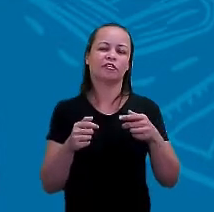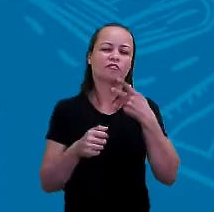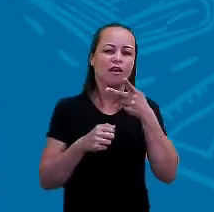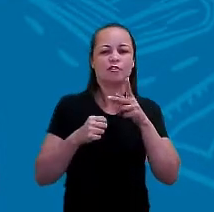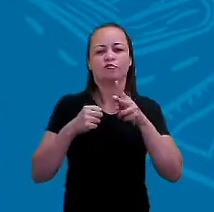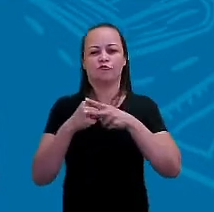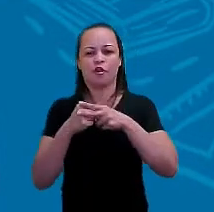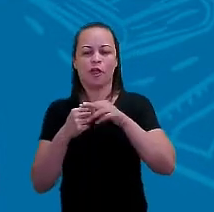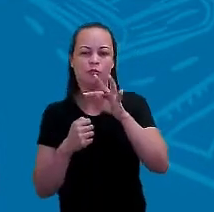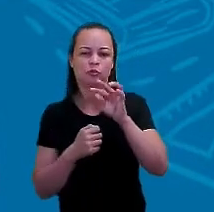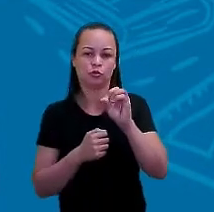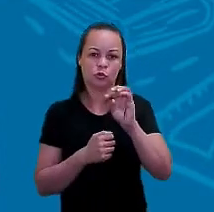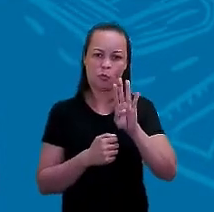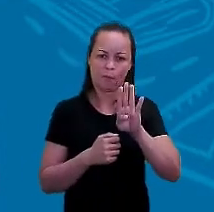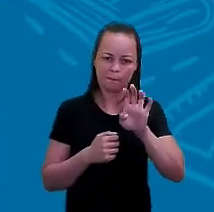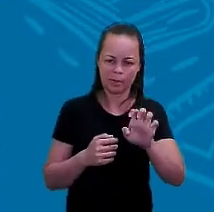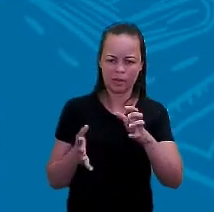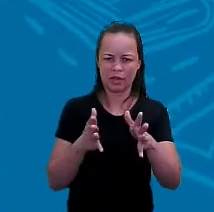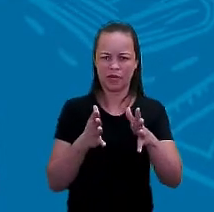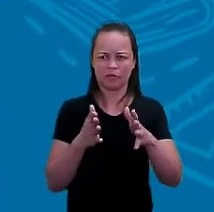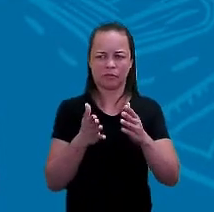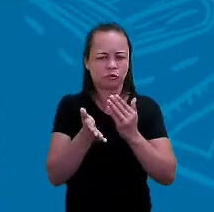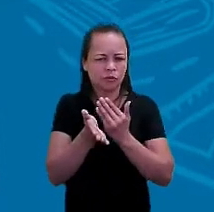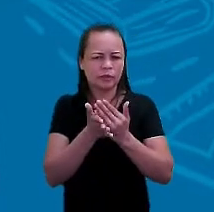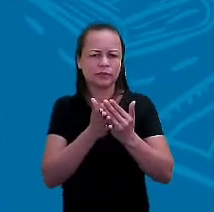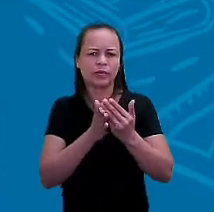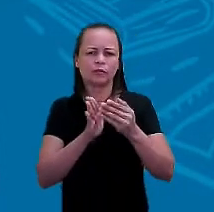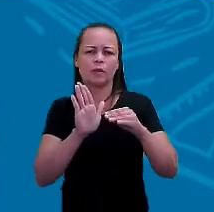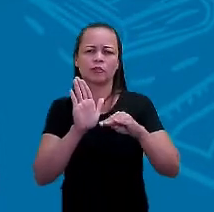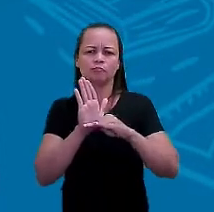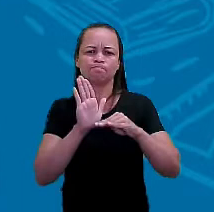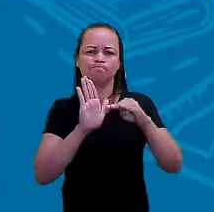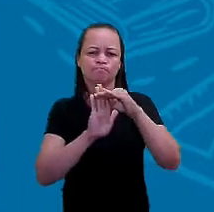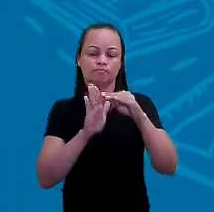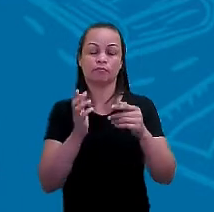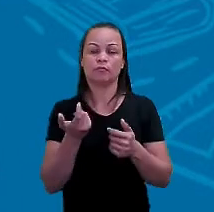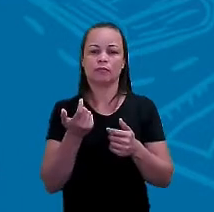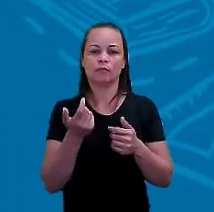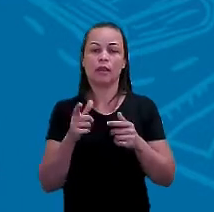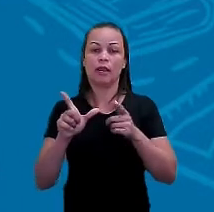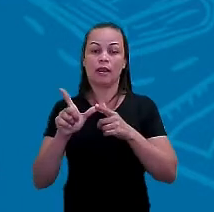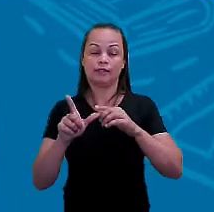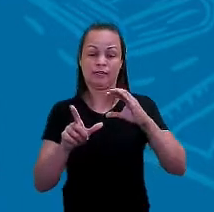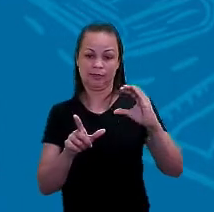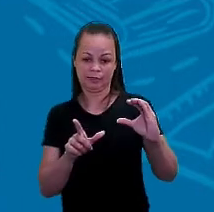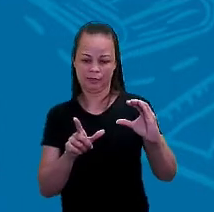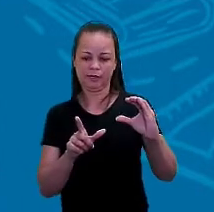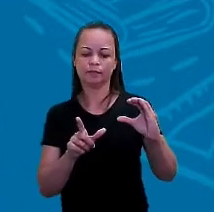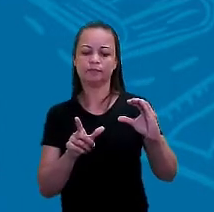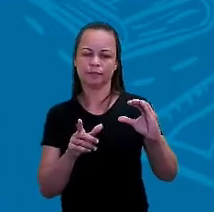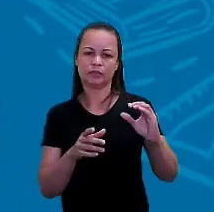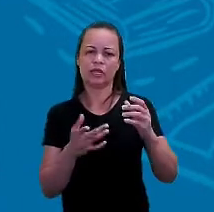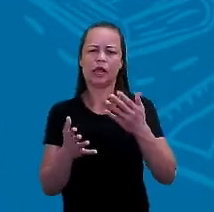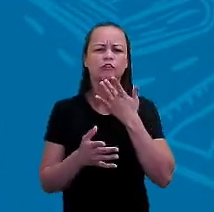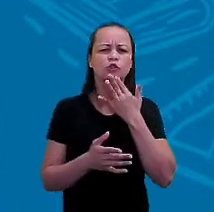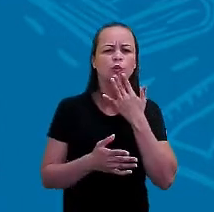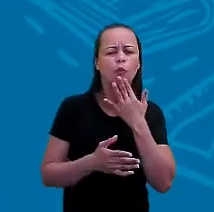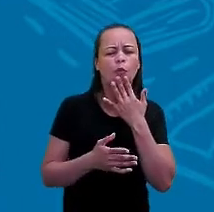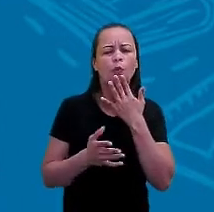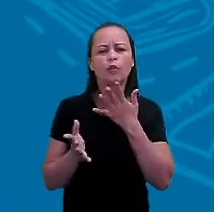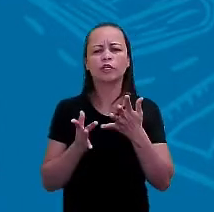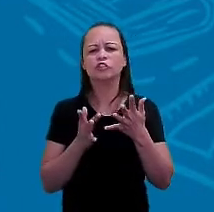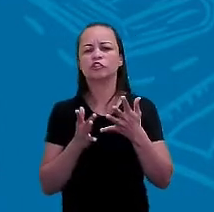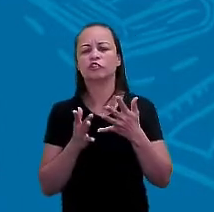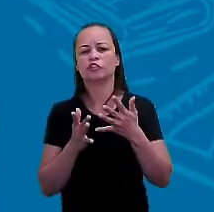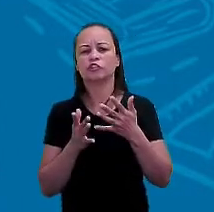eu digo assim, vamos começar de baixo para cima. Na letra C tem assim, Halloween color is. As cores de Halloween são.